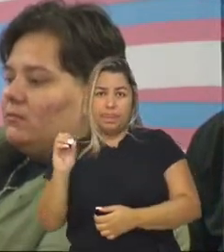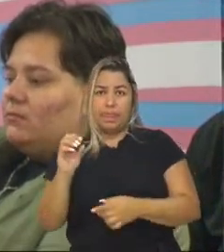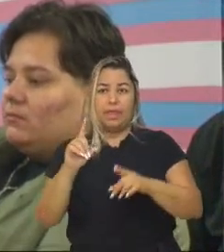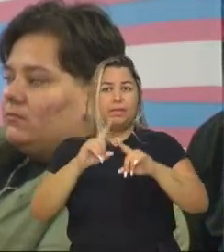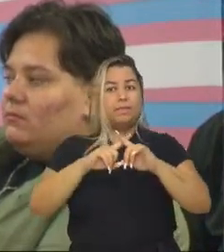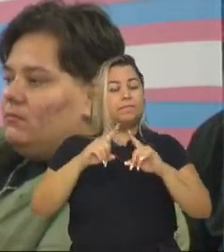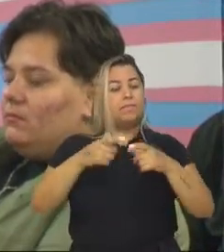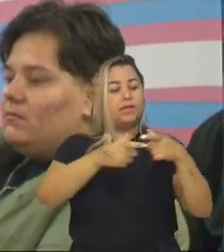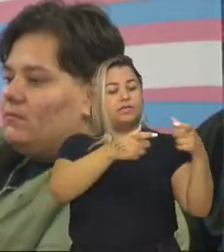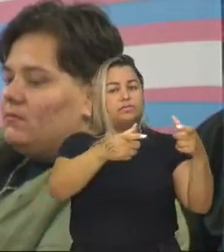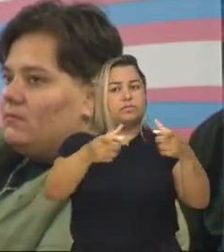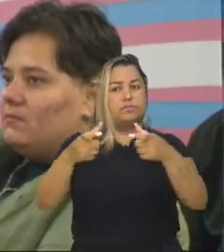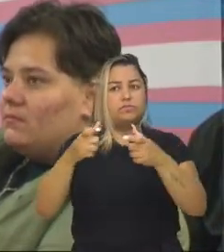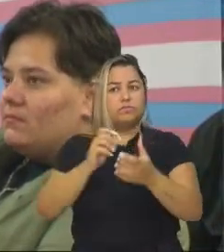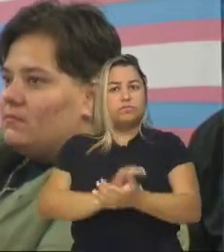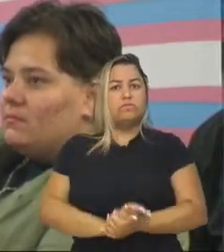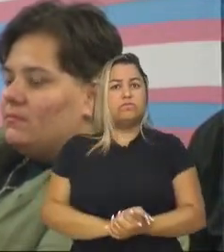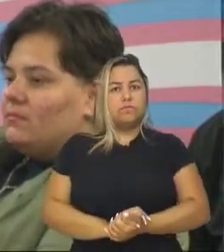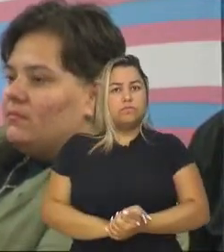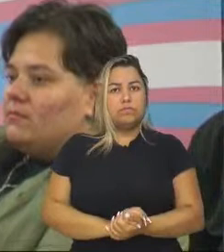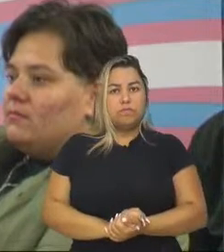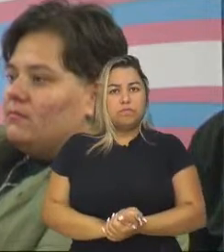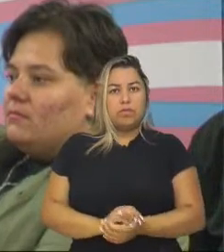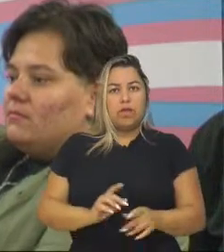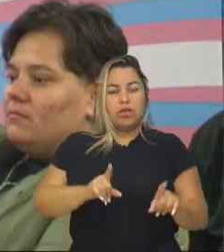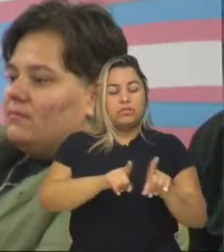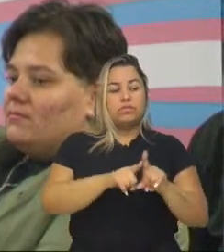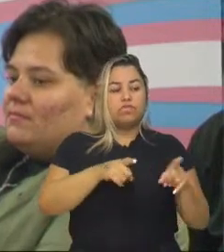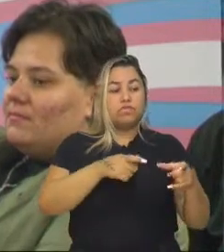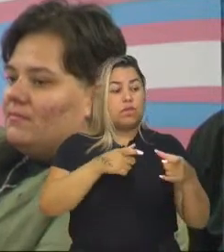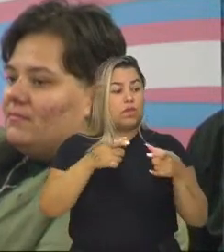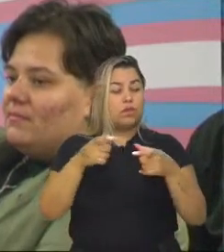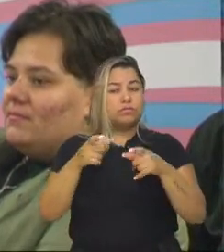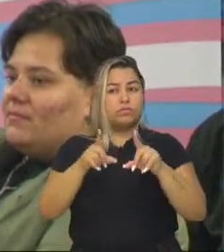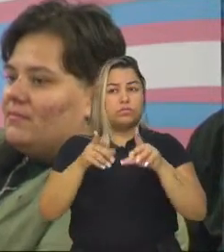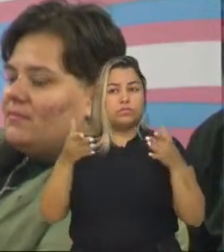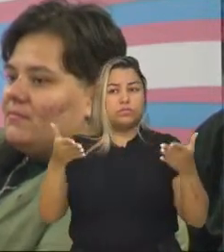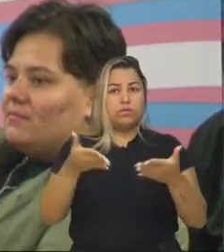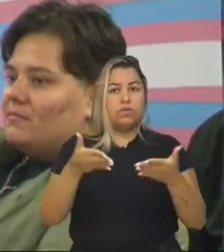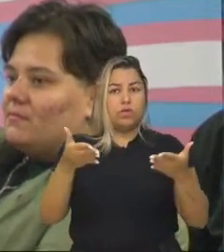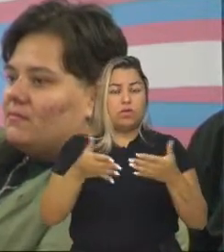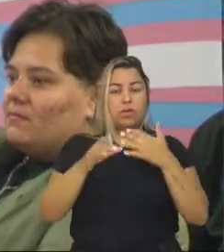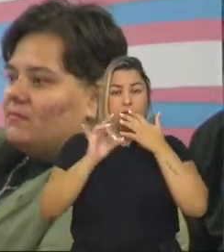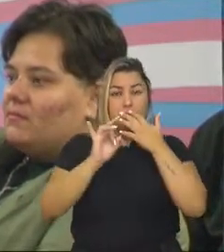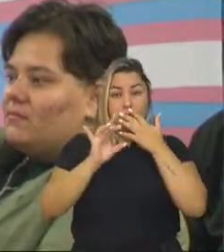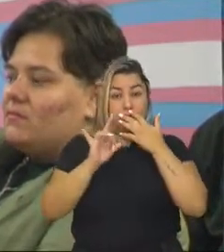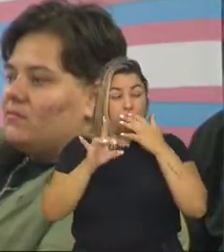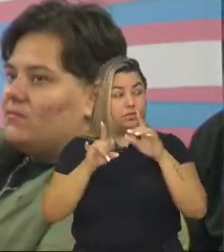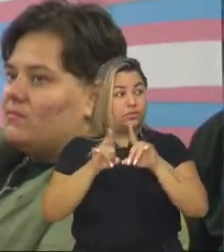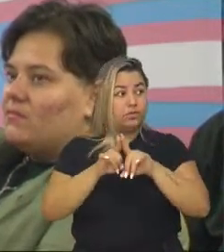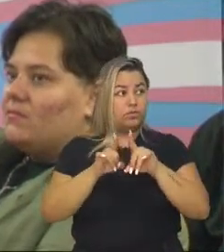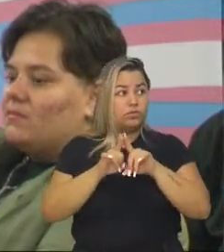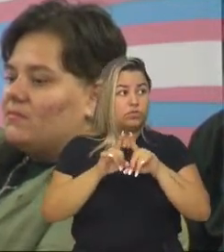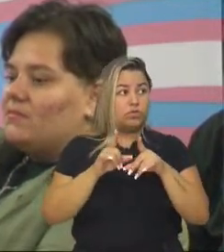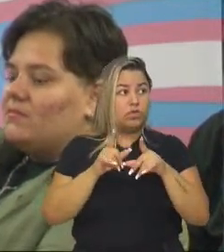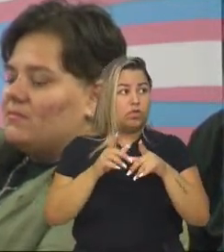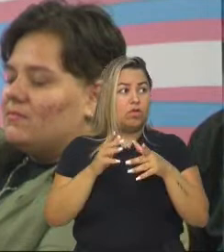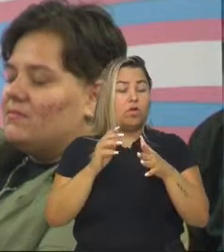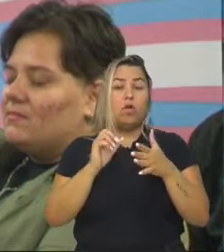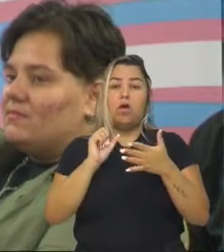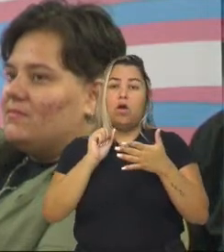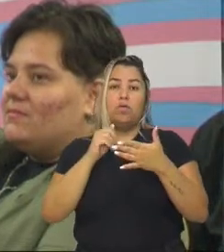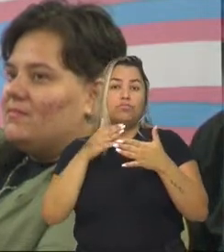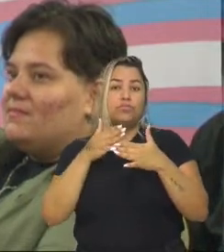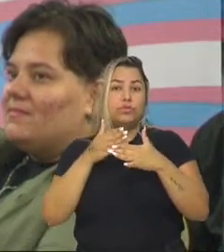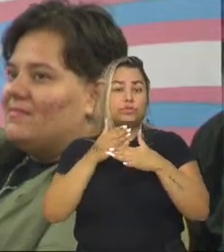mais espaços. De que a partir de hoje é só o começo. Hoje foi só nosso chute na porta para